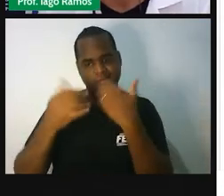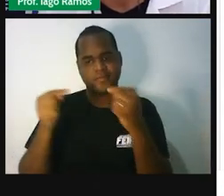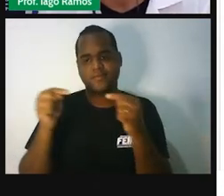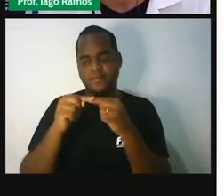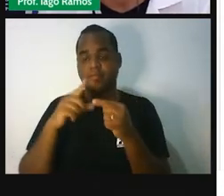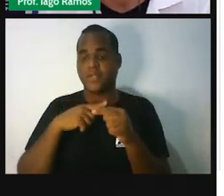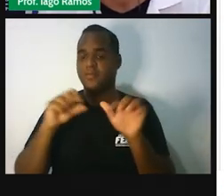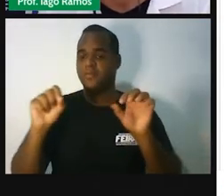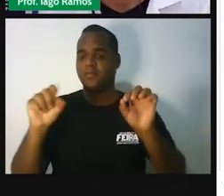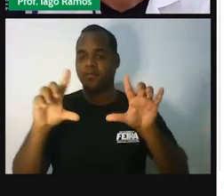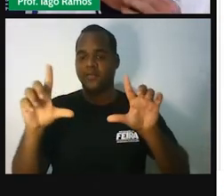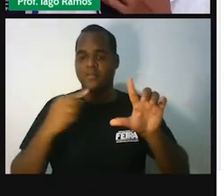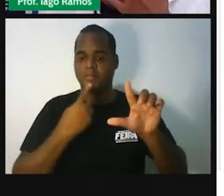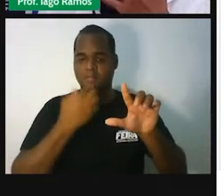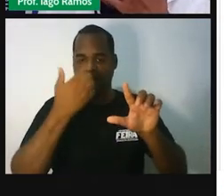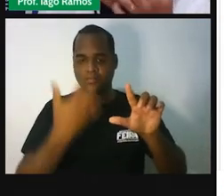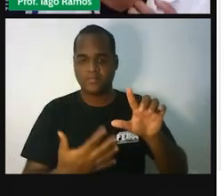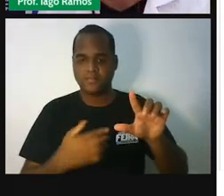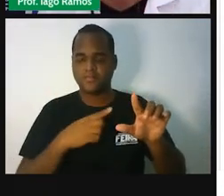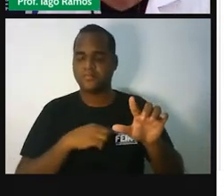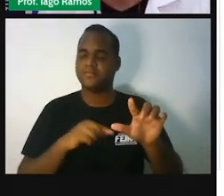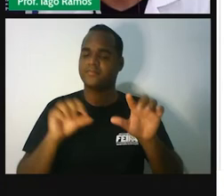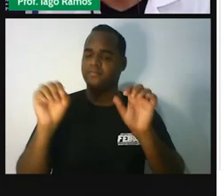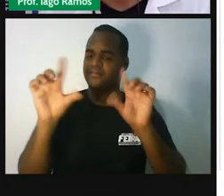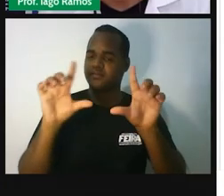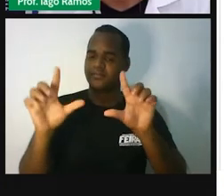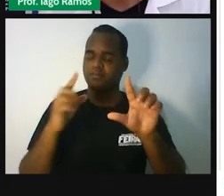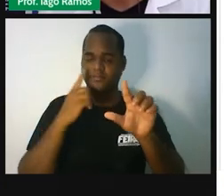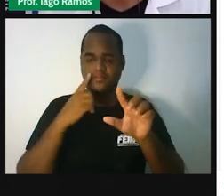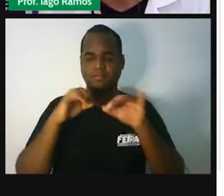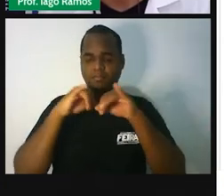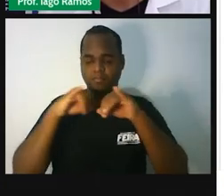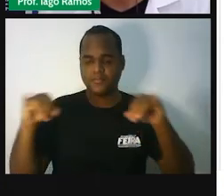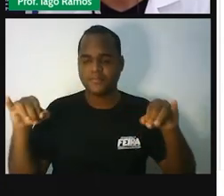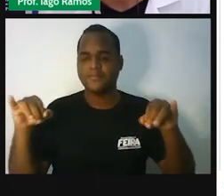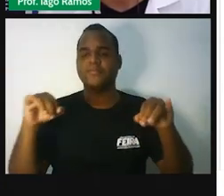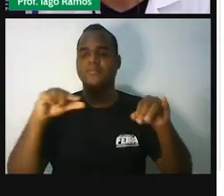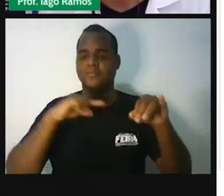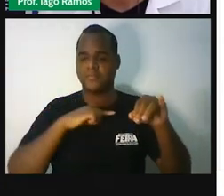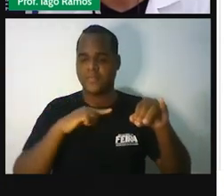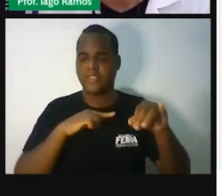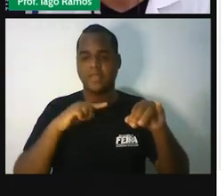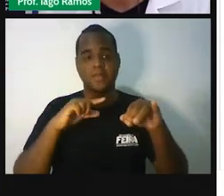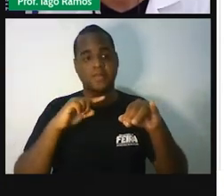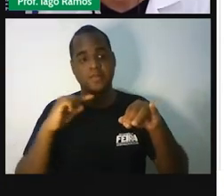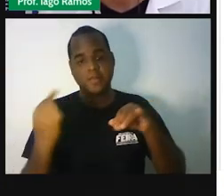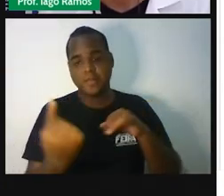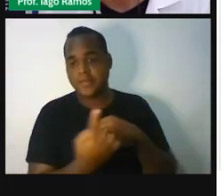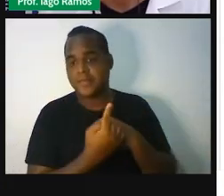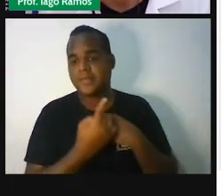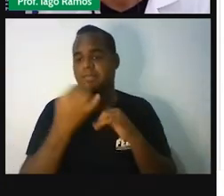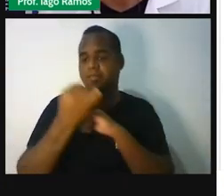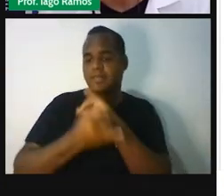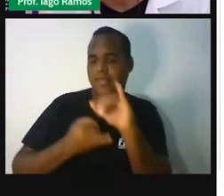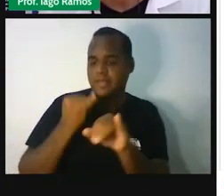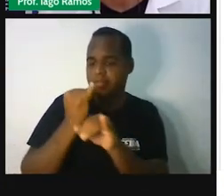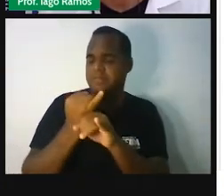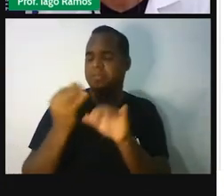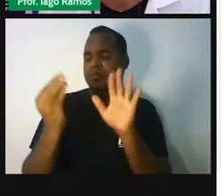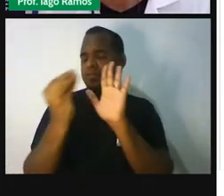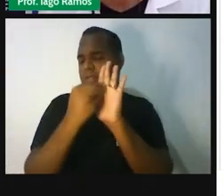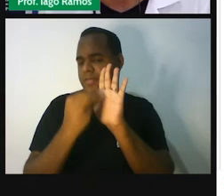na televisão, em noticiários que circulam na internet,